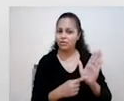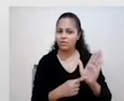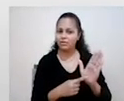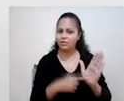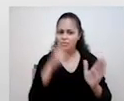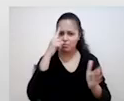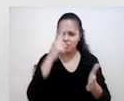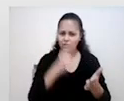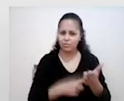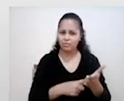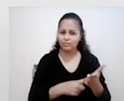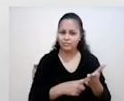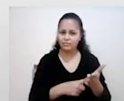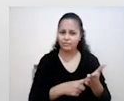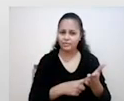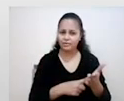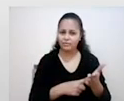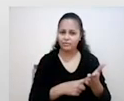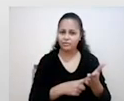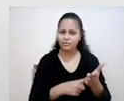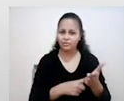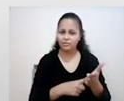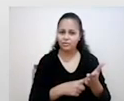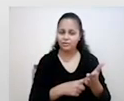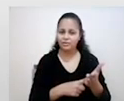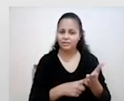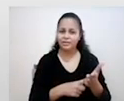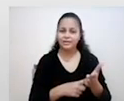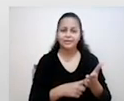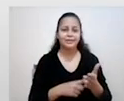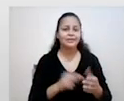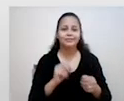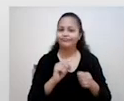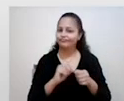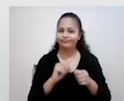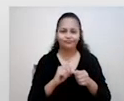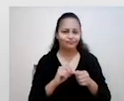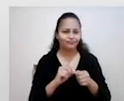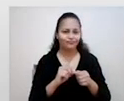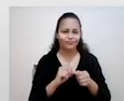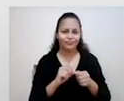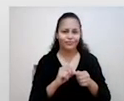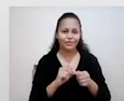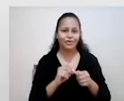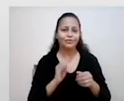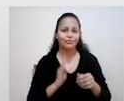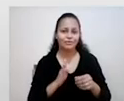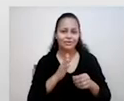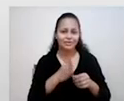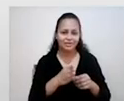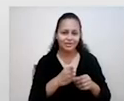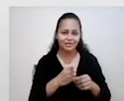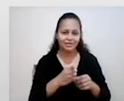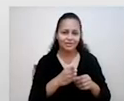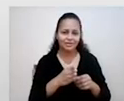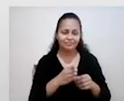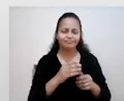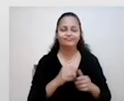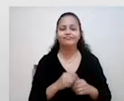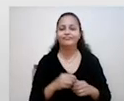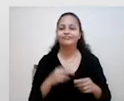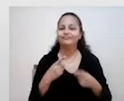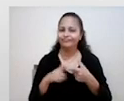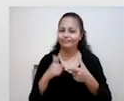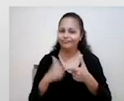elas vão ter esse tom de ordem, sim, eu tenho que seguir, se eu não seguir eu vou ter sérias consequências. E como que eles vão marcar